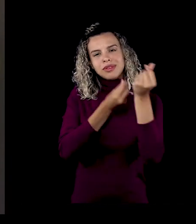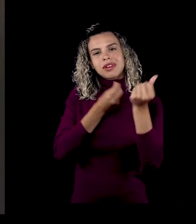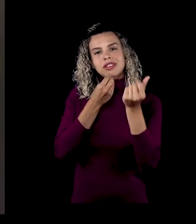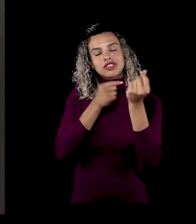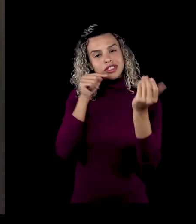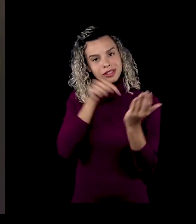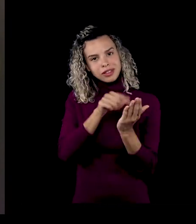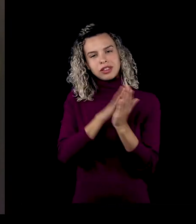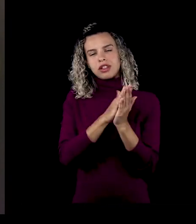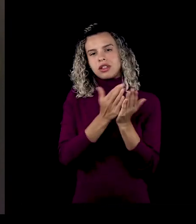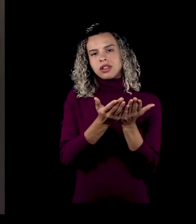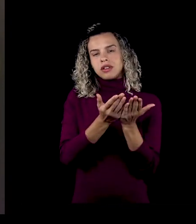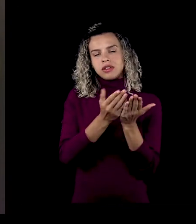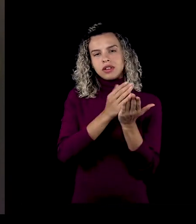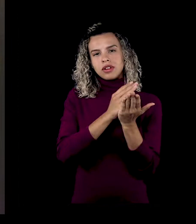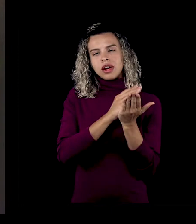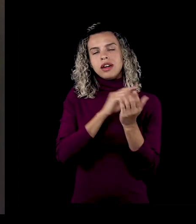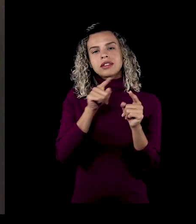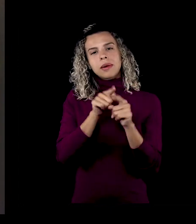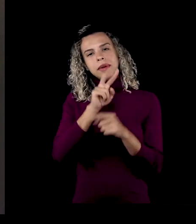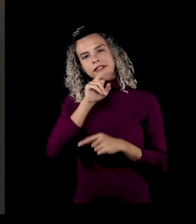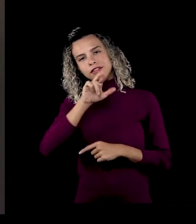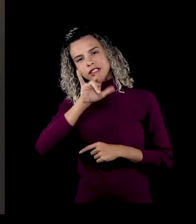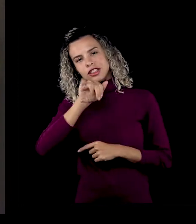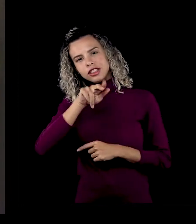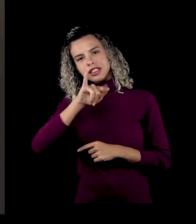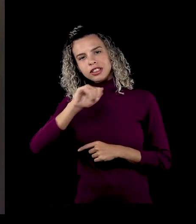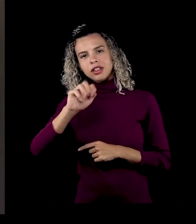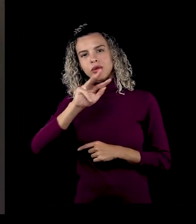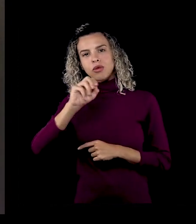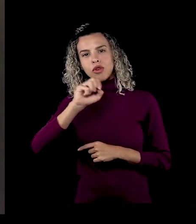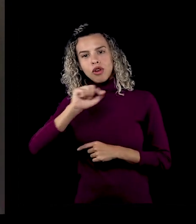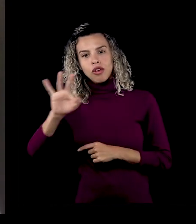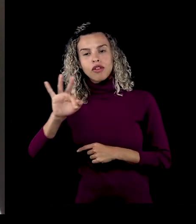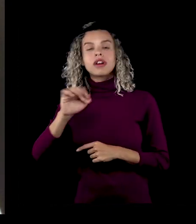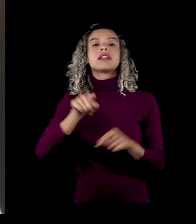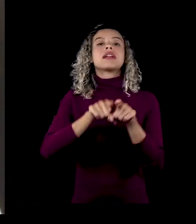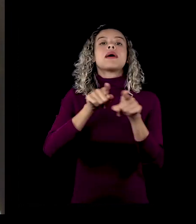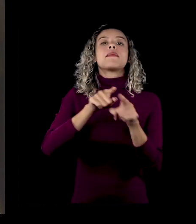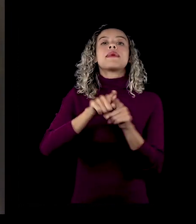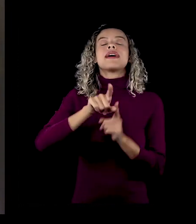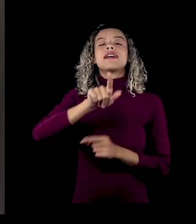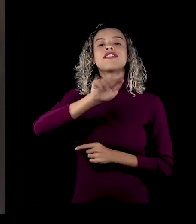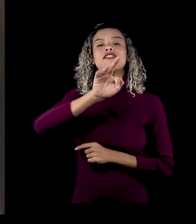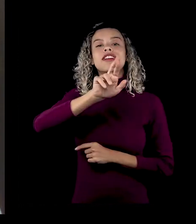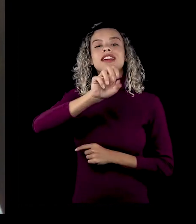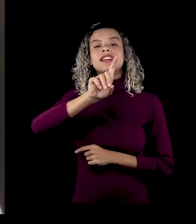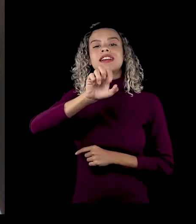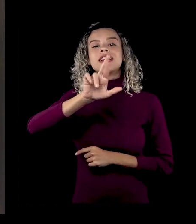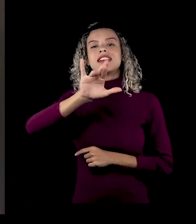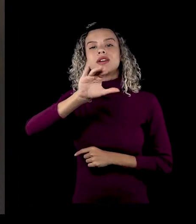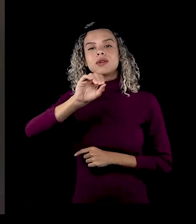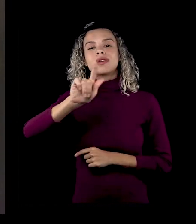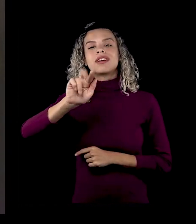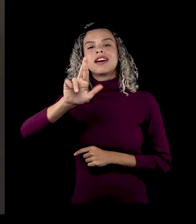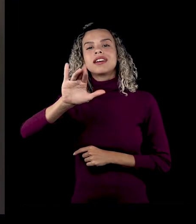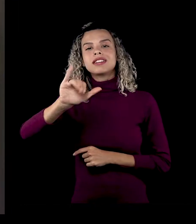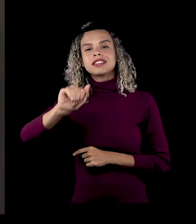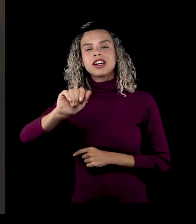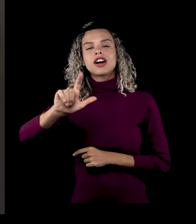partir do Jean Genet, a partir da Virginia Woolf. Federico Garcia Lorca virou uma paixão